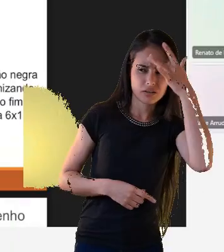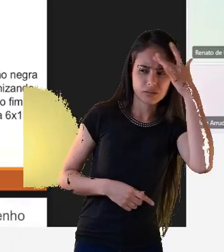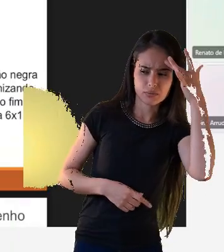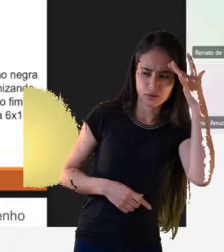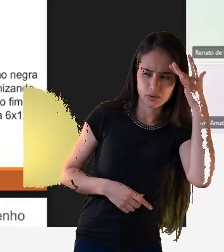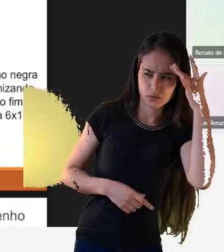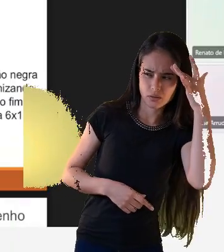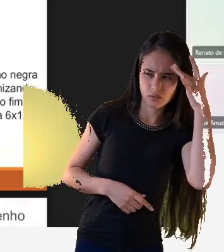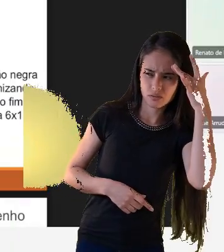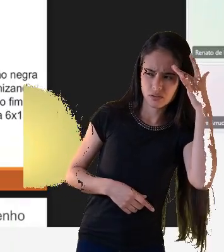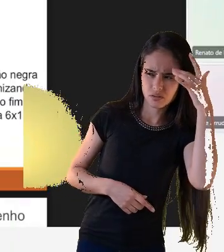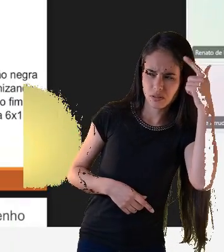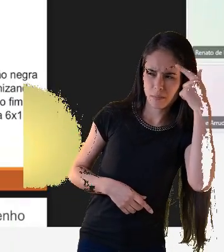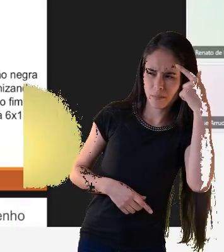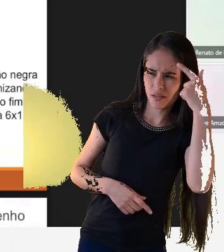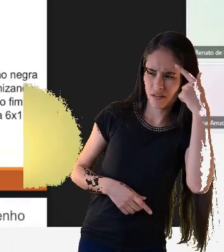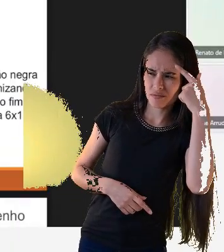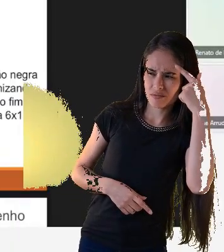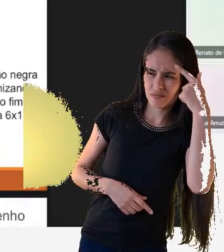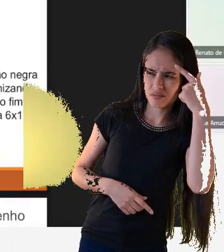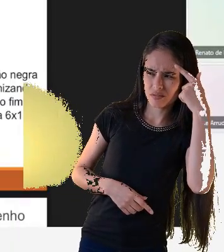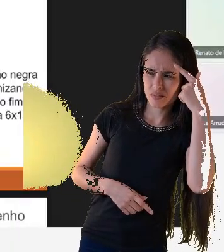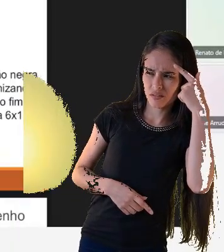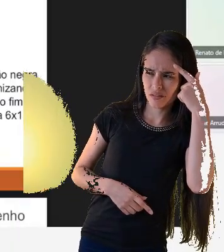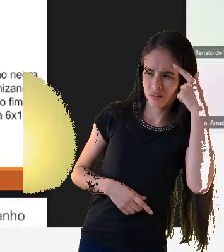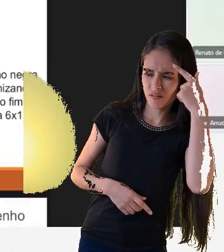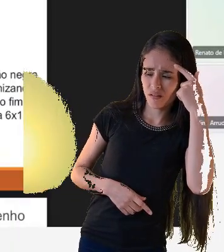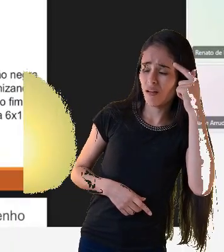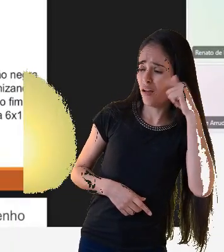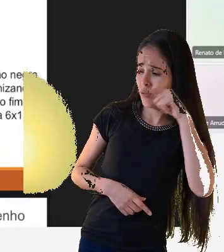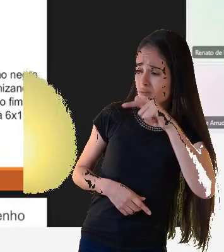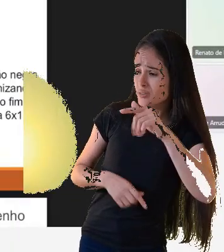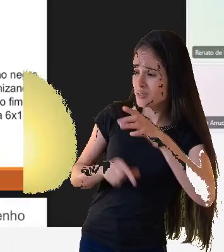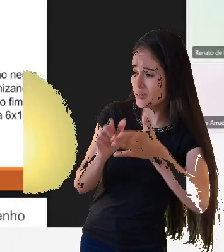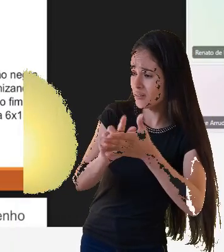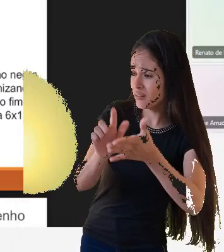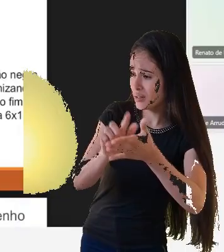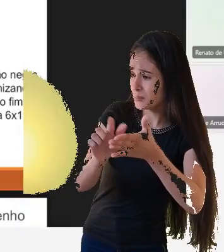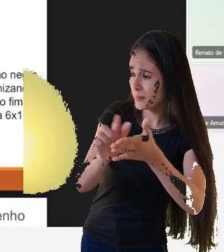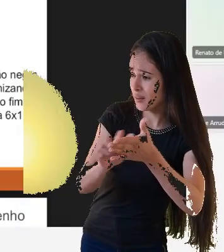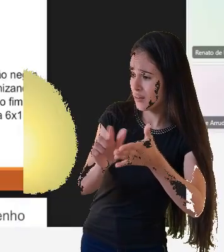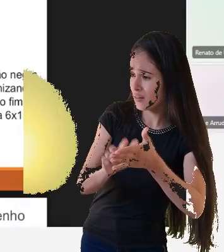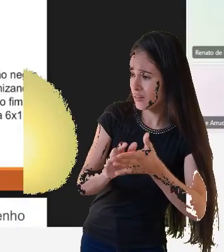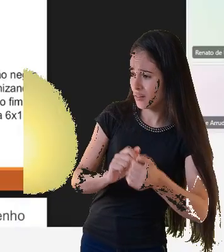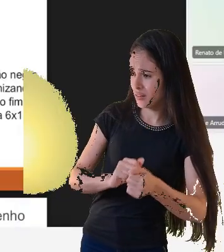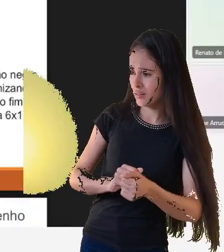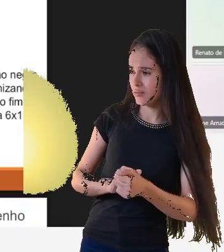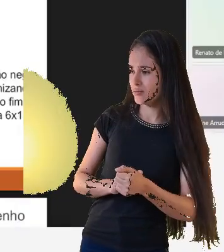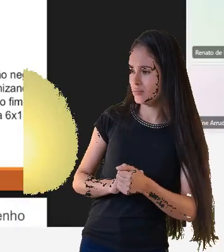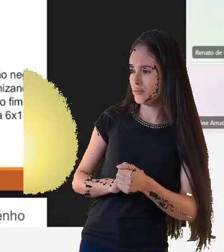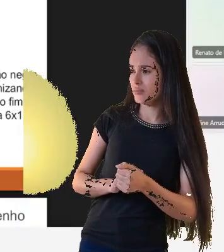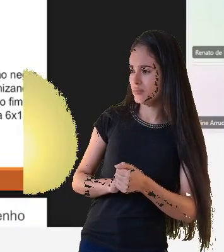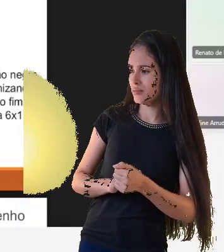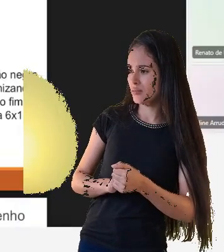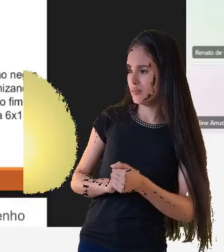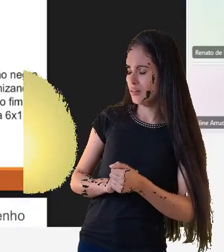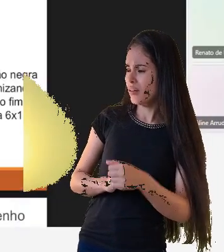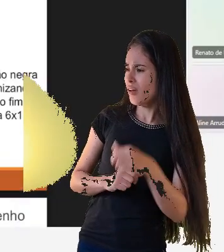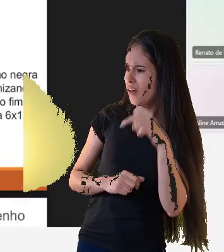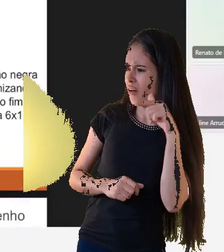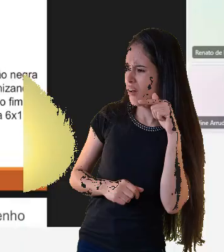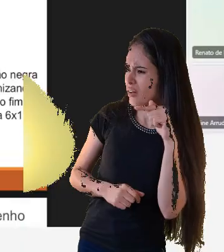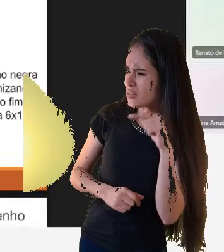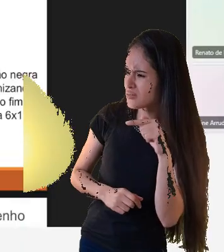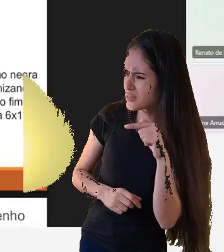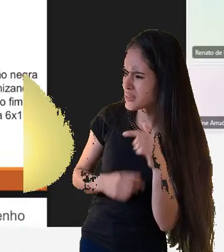sou confundida com alguma colaboradora da limpeza, ou sou confundida com estagiária, enfim, a todo momento lá